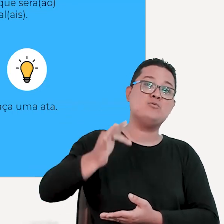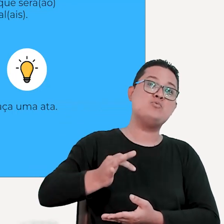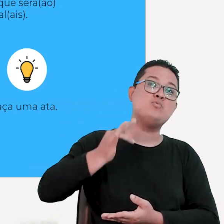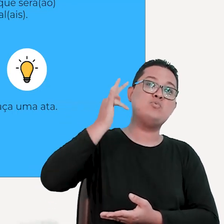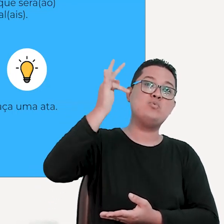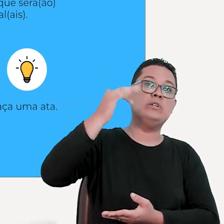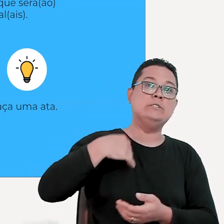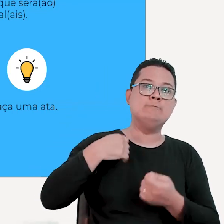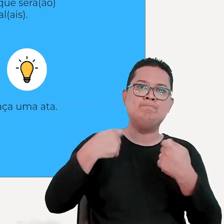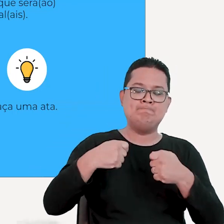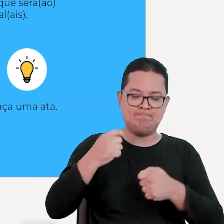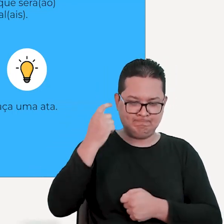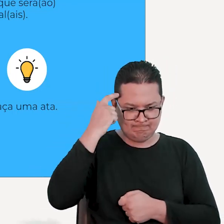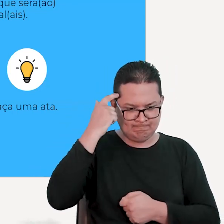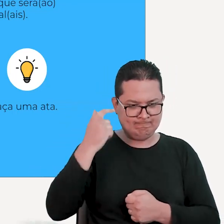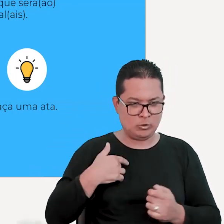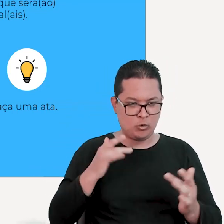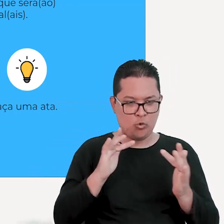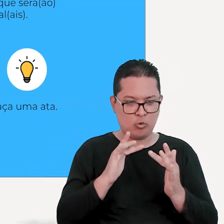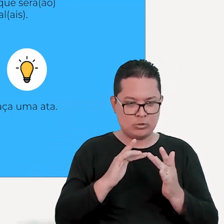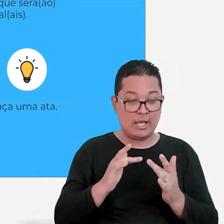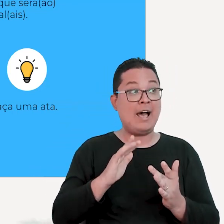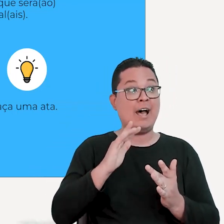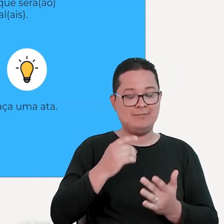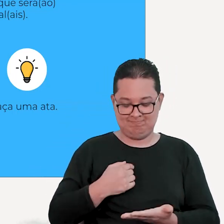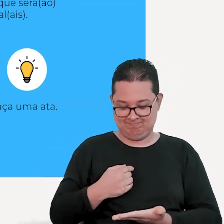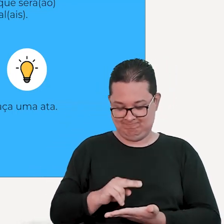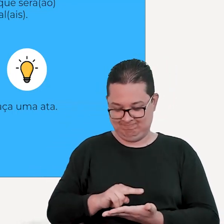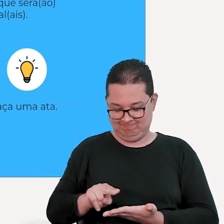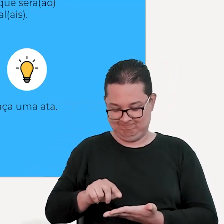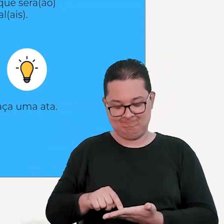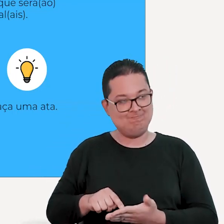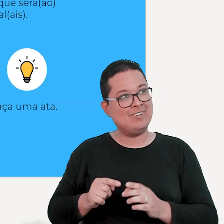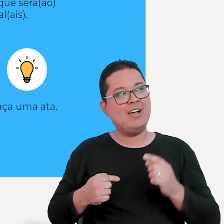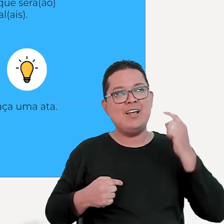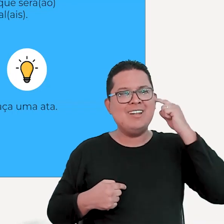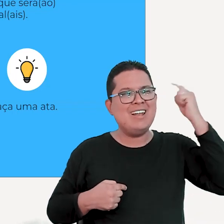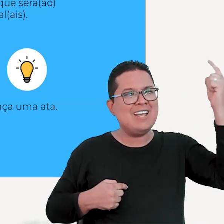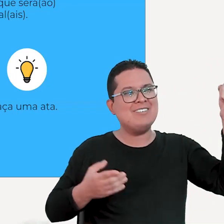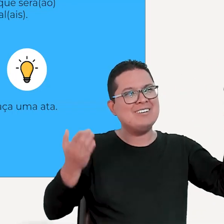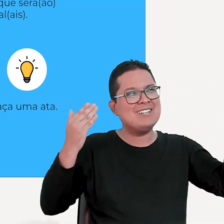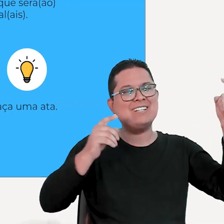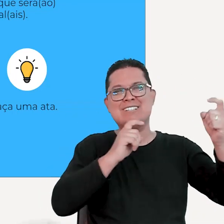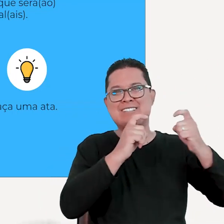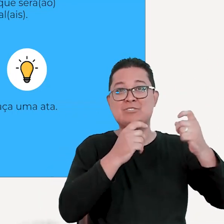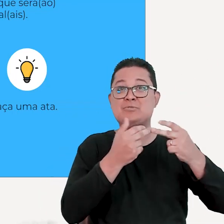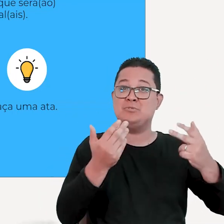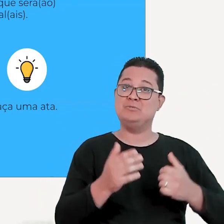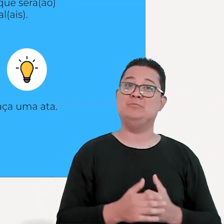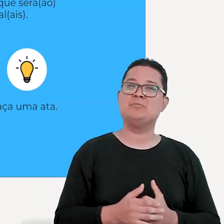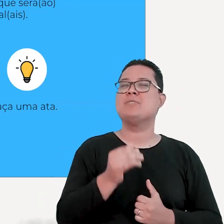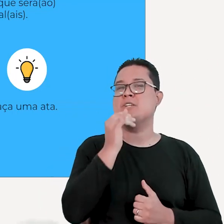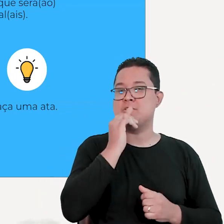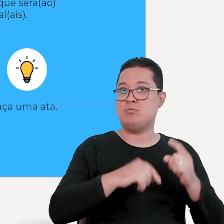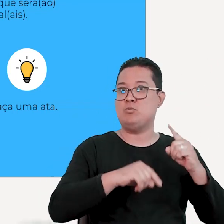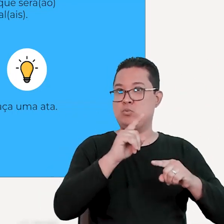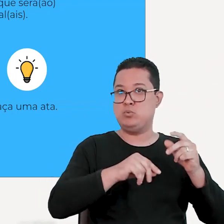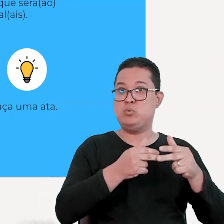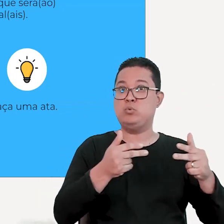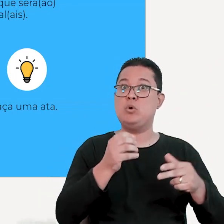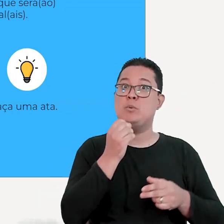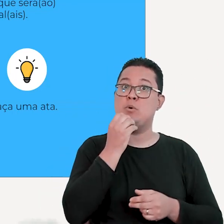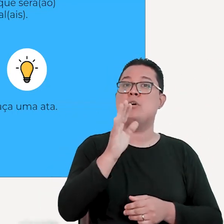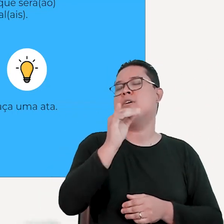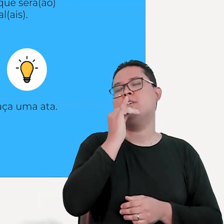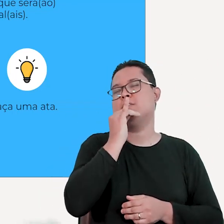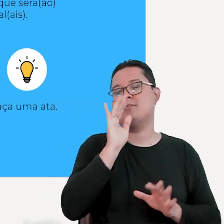Por exemplo, estou desenvolvendo uma tela para o investimento CDB, que é um tipo de investimento, e eu esqueci qual